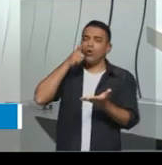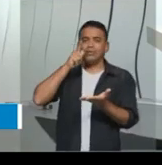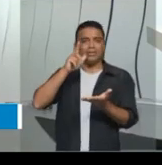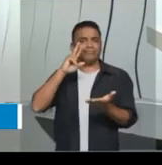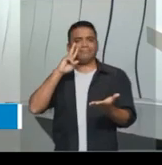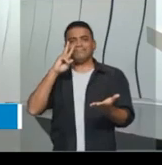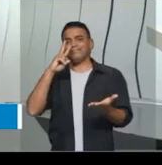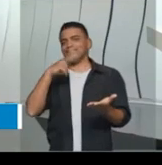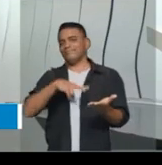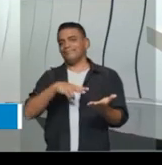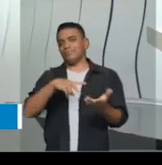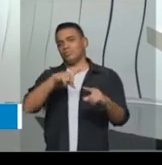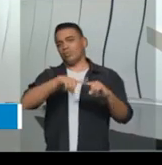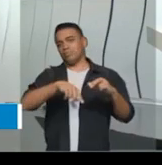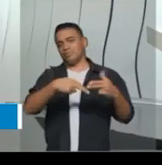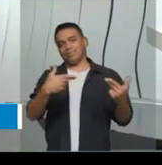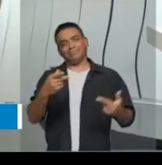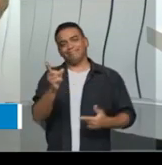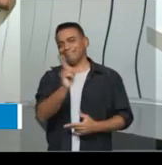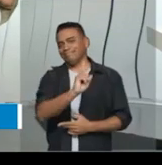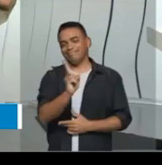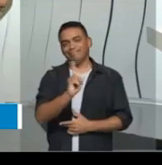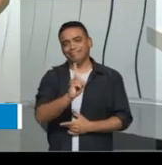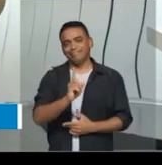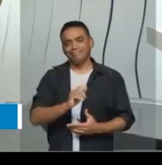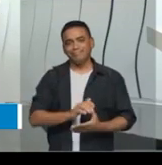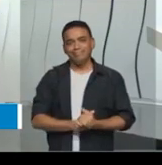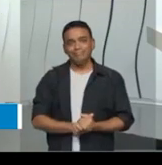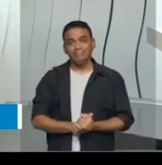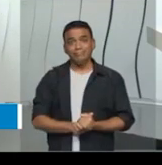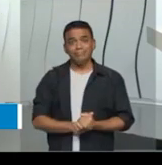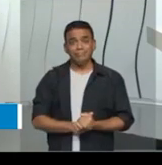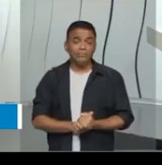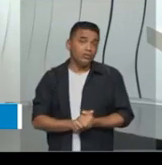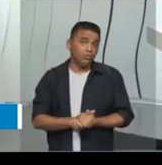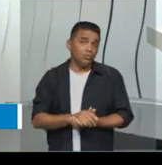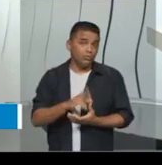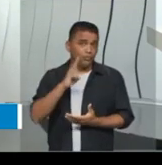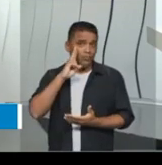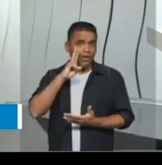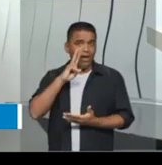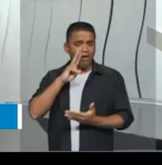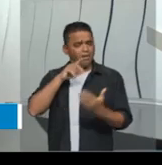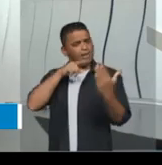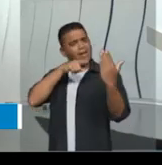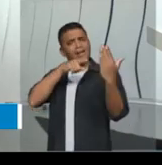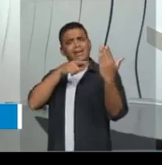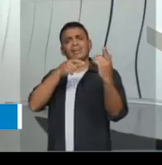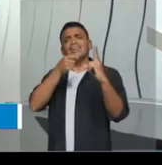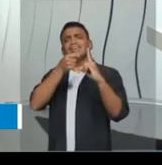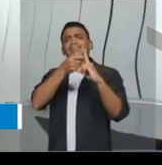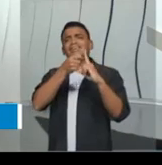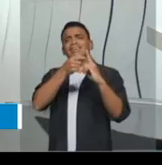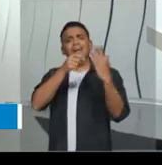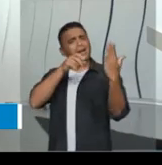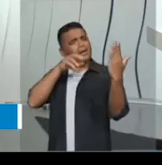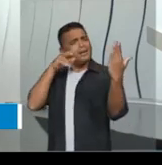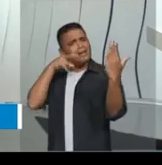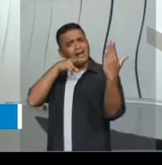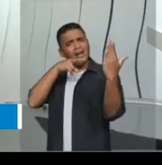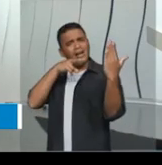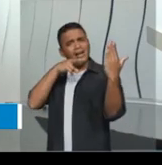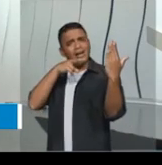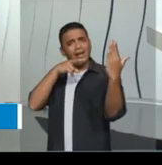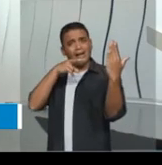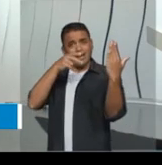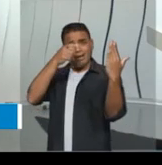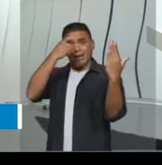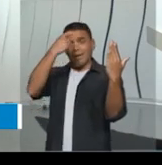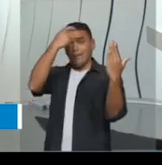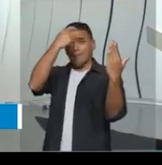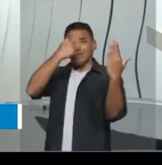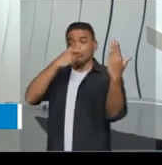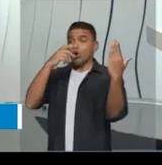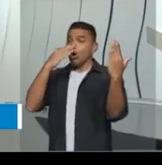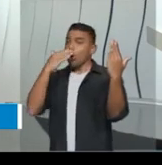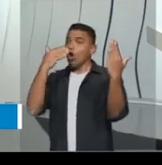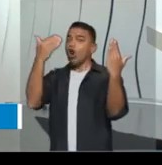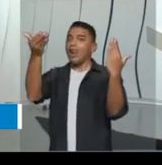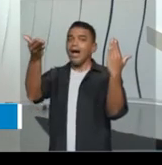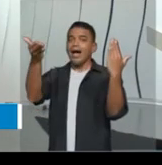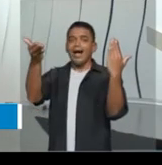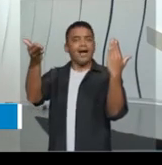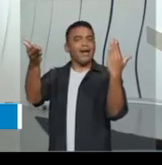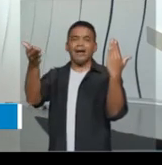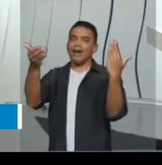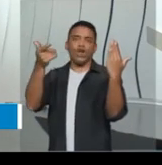ver. Então é por isso que ao nos vermos no espelho, a gente se posiciona ao lado. Outra pessoa que gostaria de nos